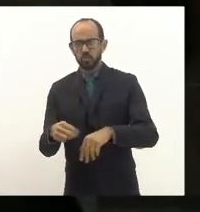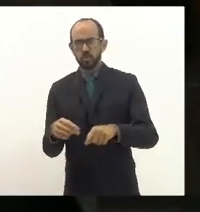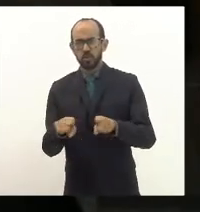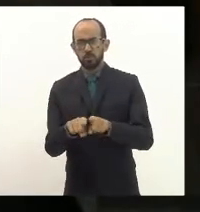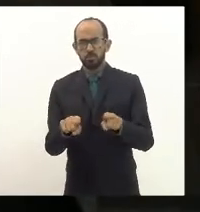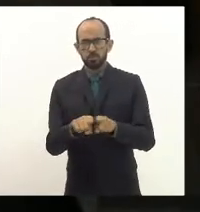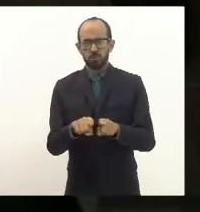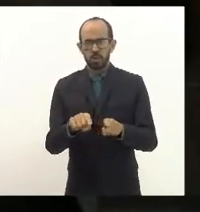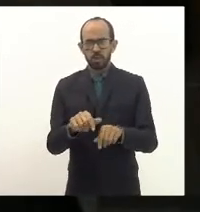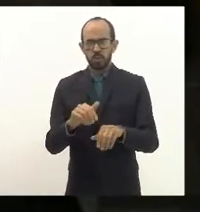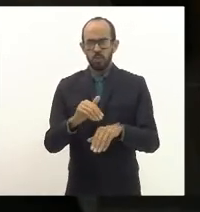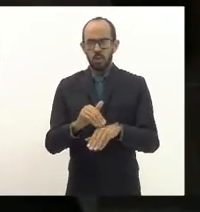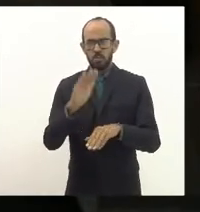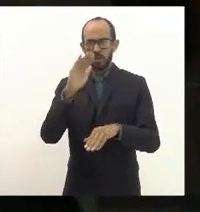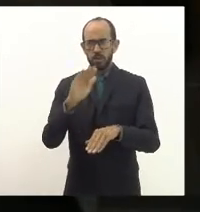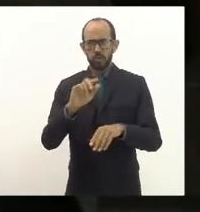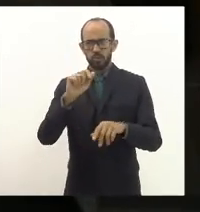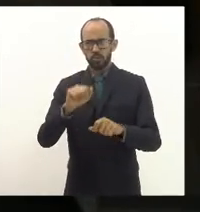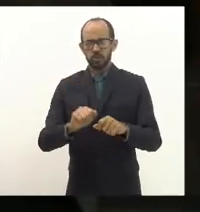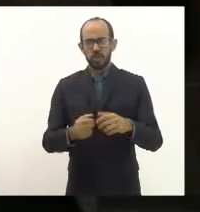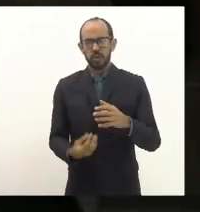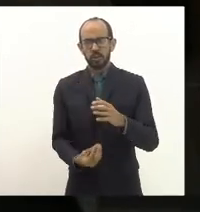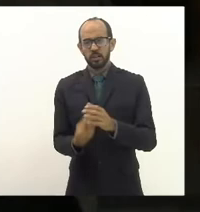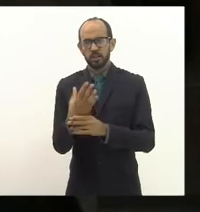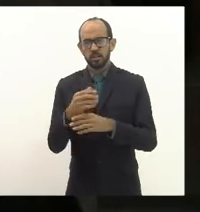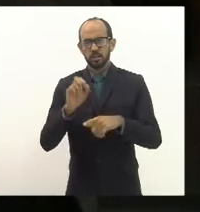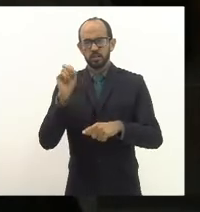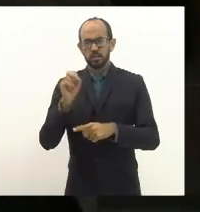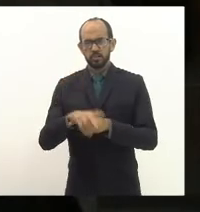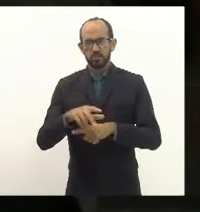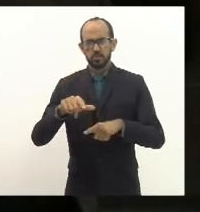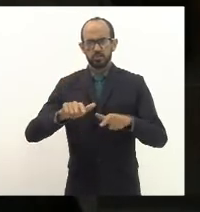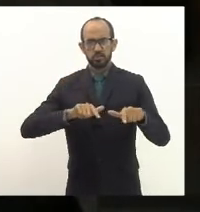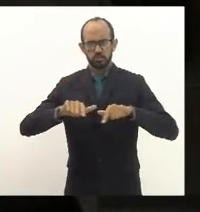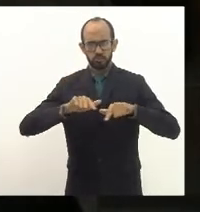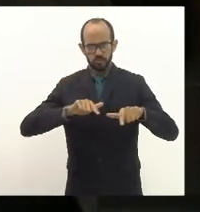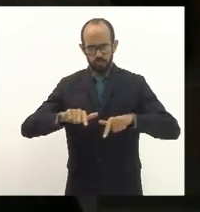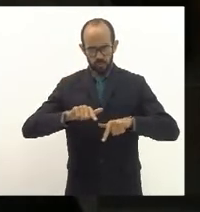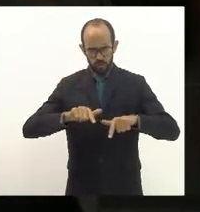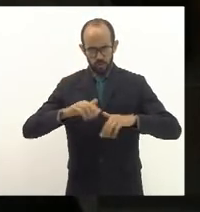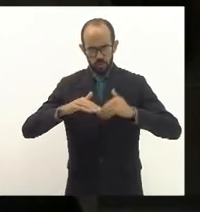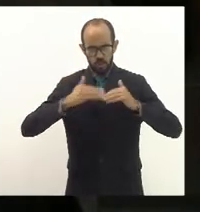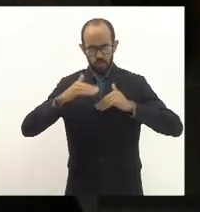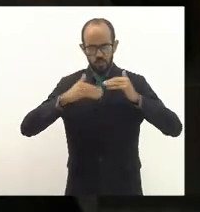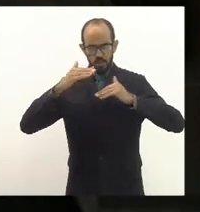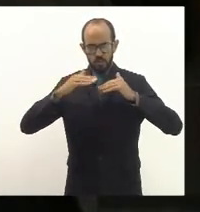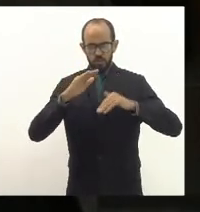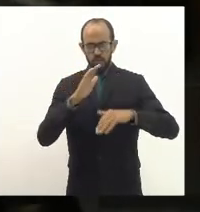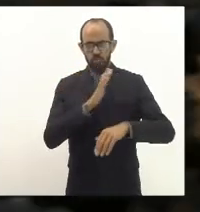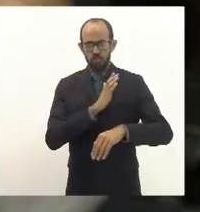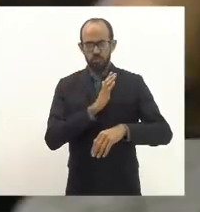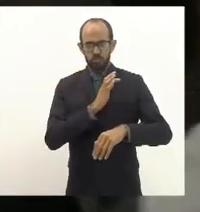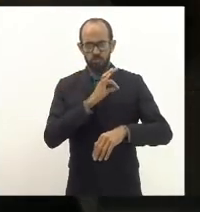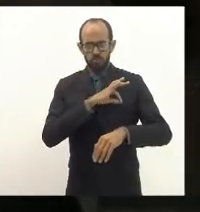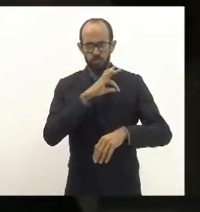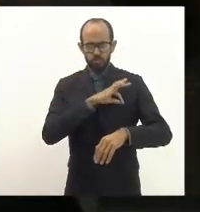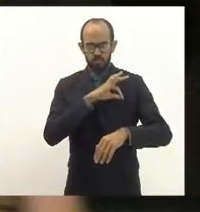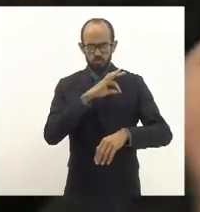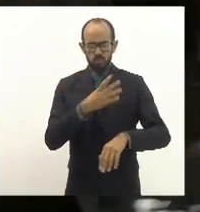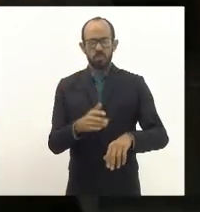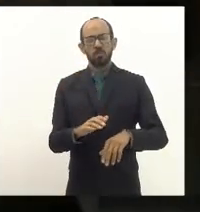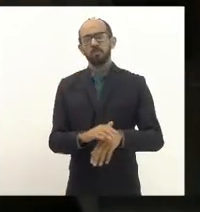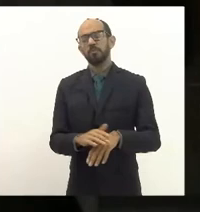aumento da geração de emprego e o crescimento da renda. Mas